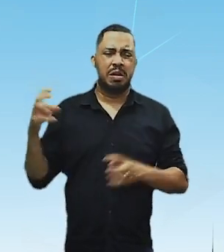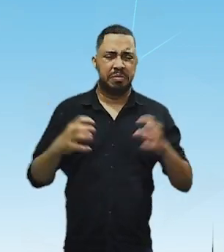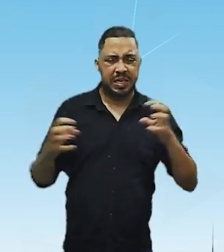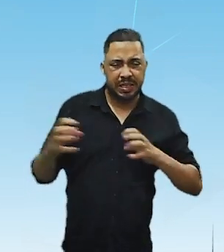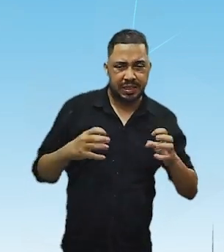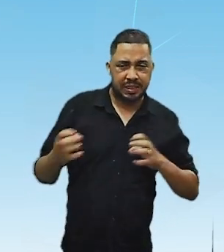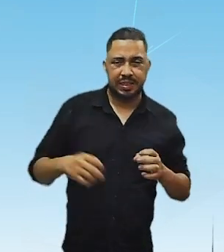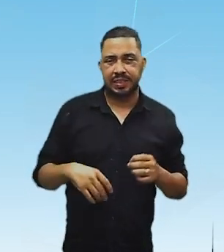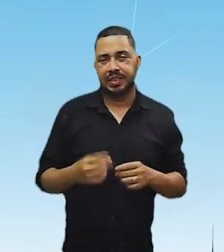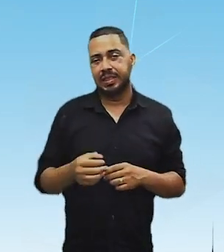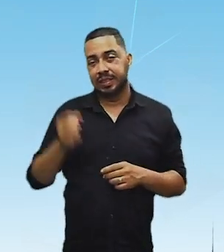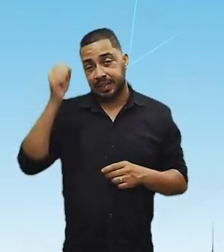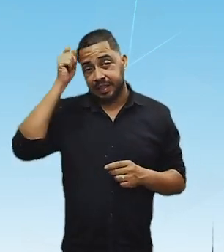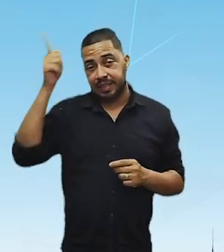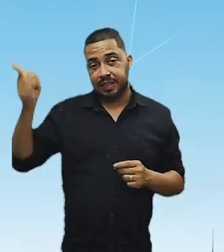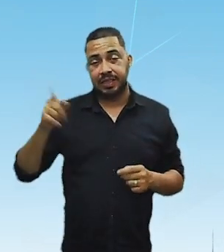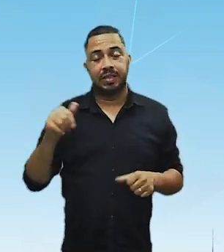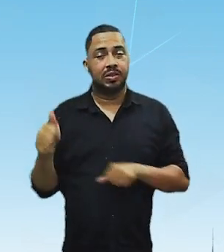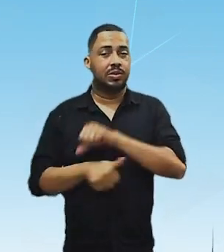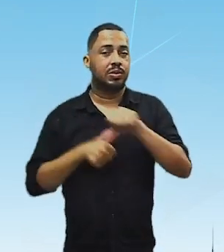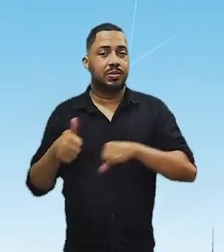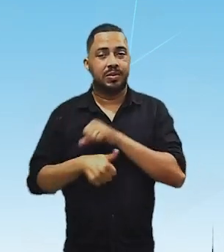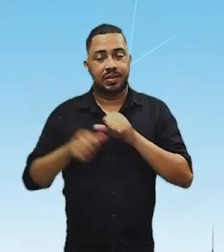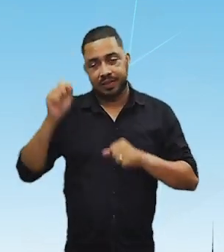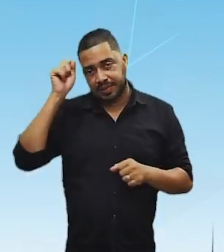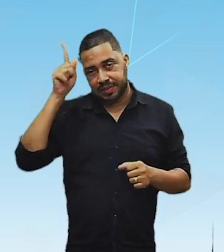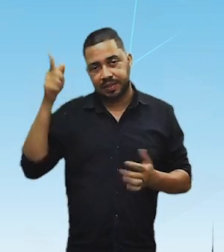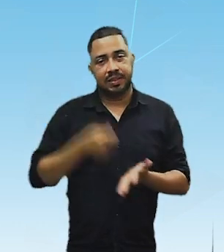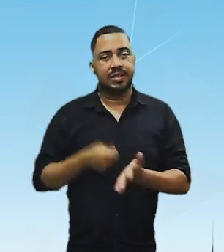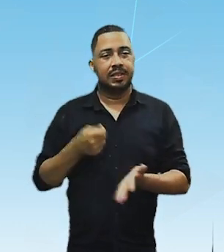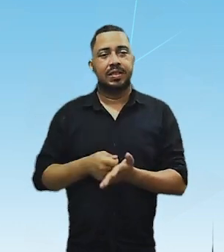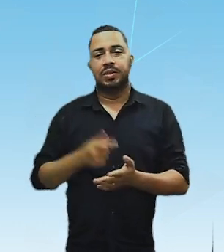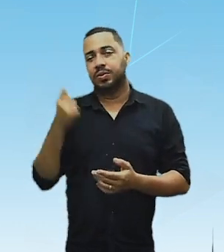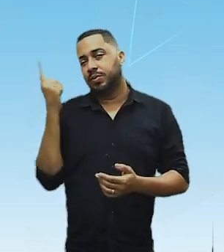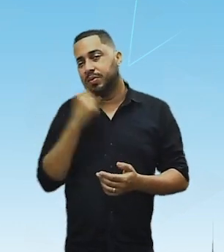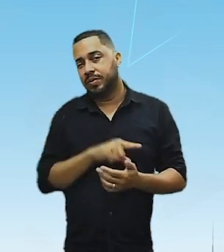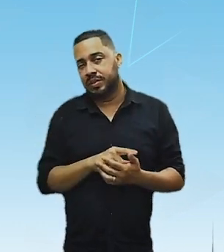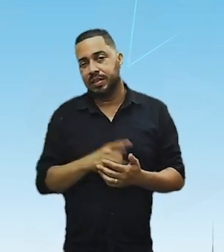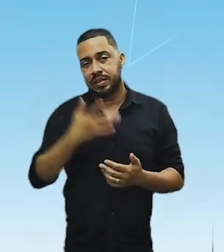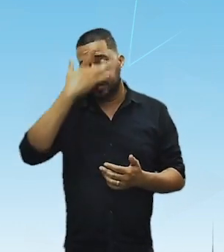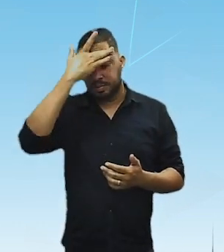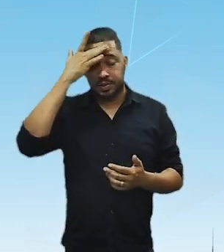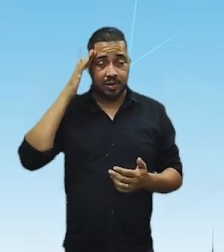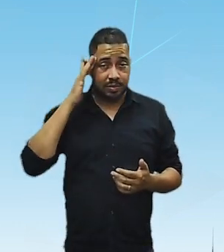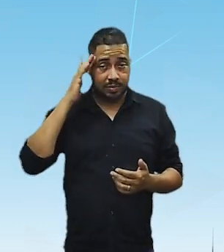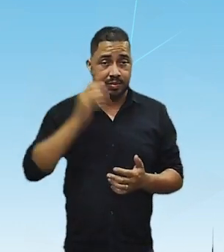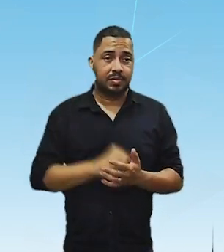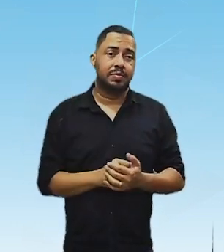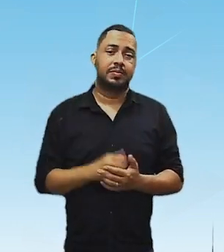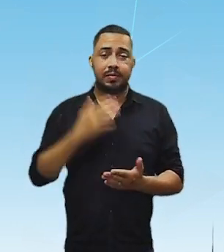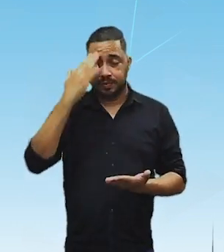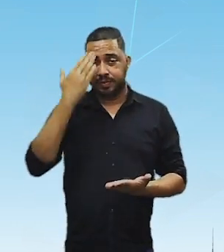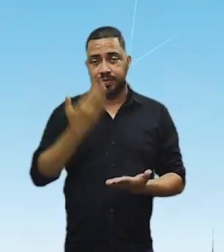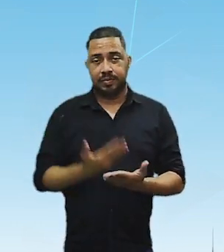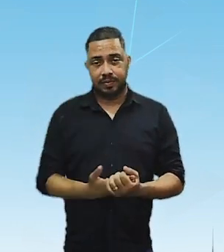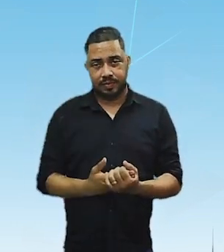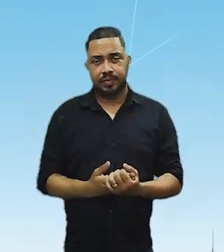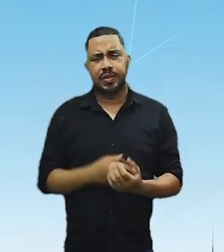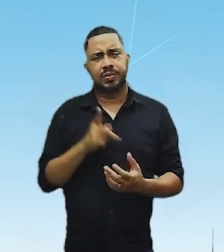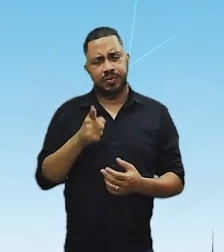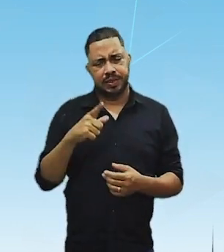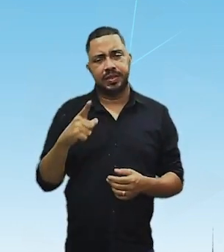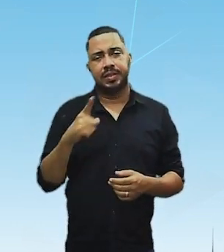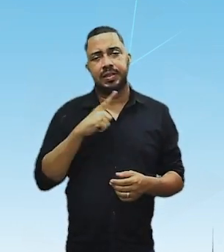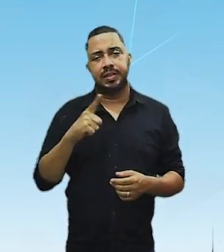ideias. Nesse caso é uma troca de ideias, tentar convencer que a pessoa vai dar crédito àquilo que você